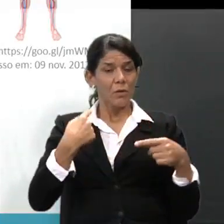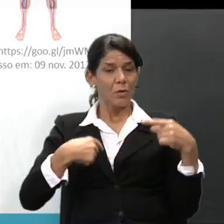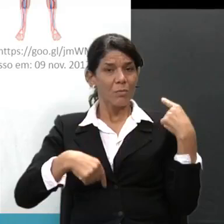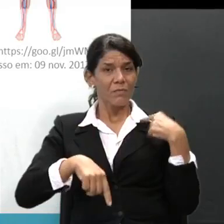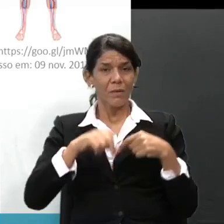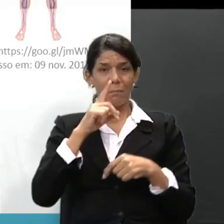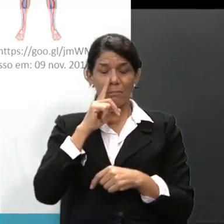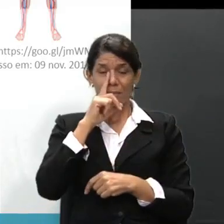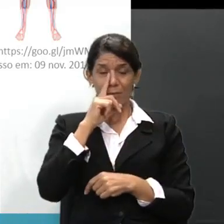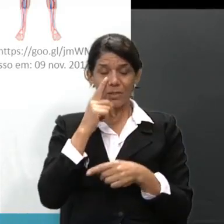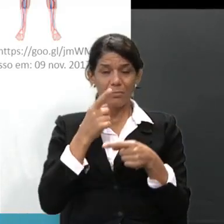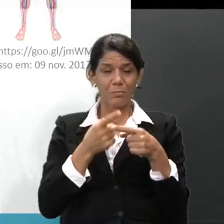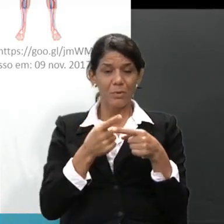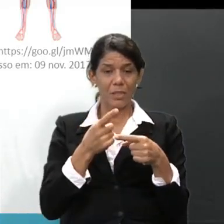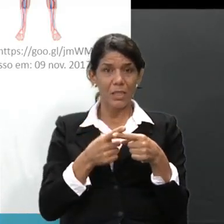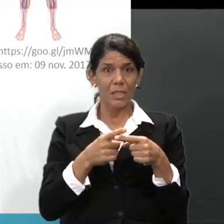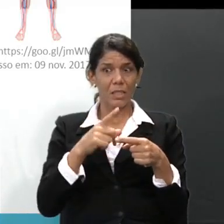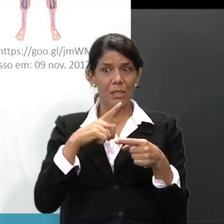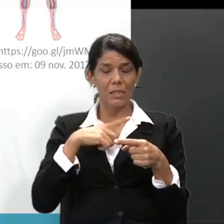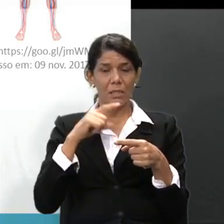bastante perigosa por conta